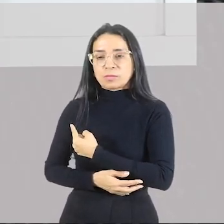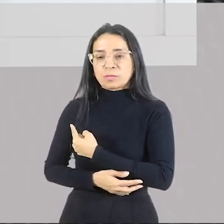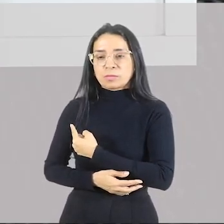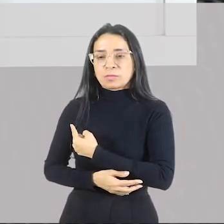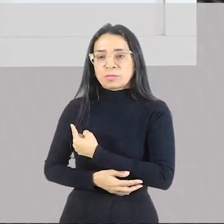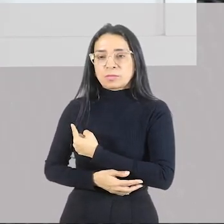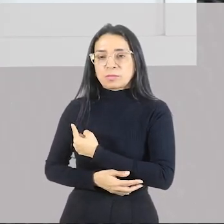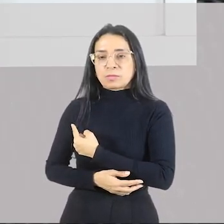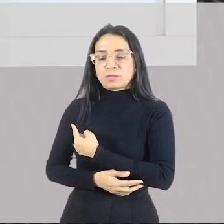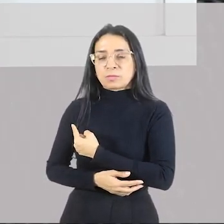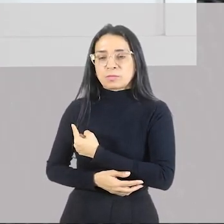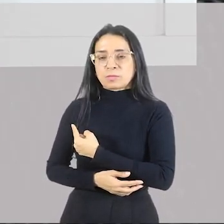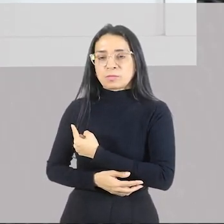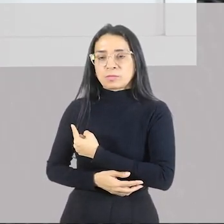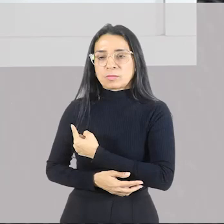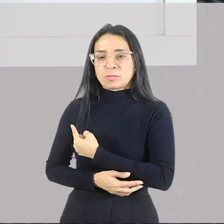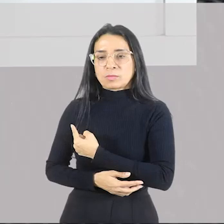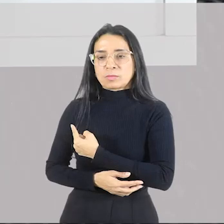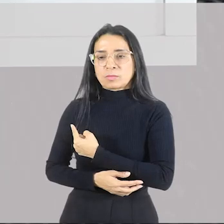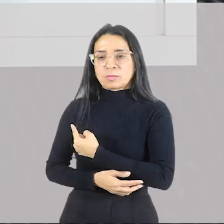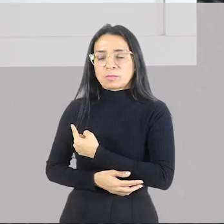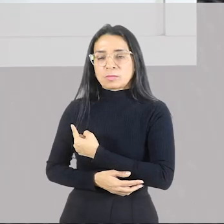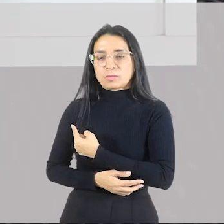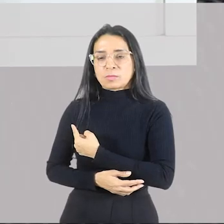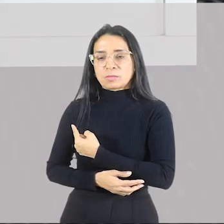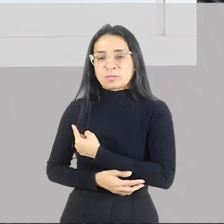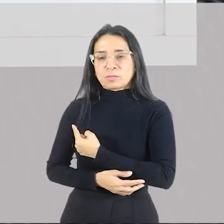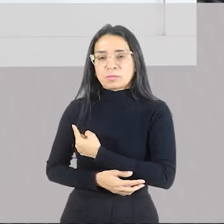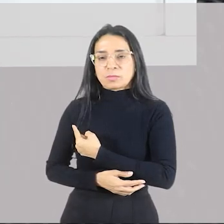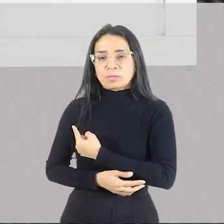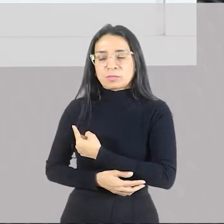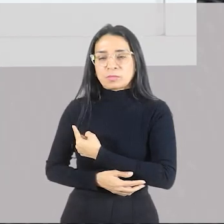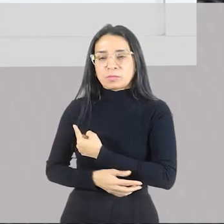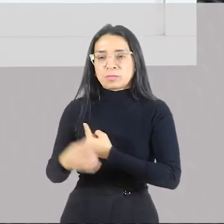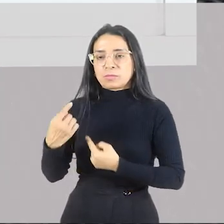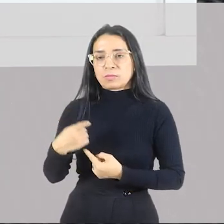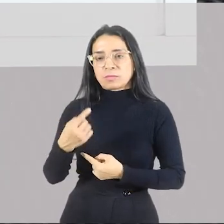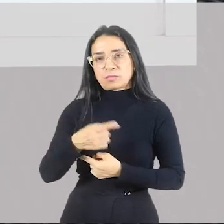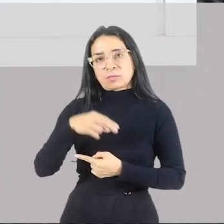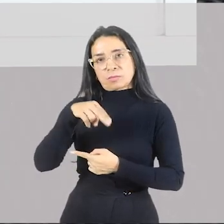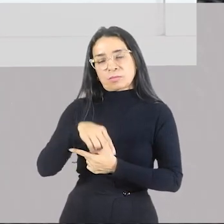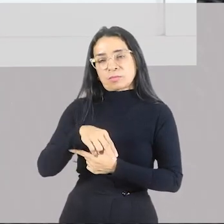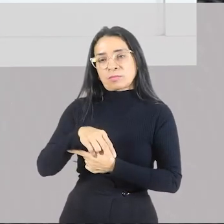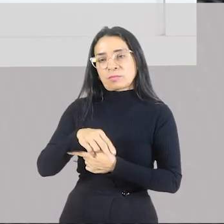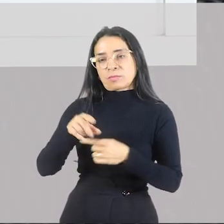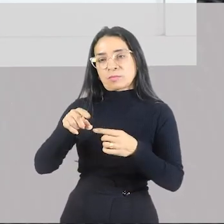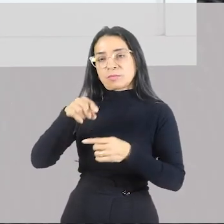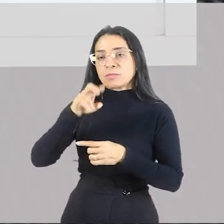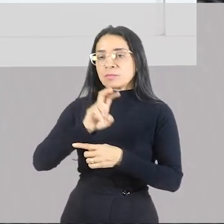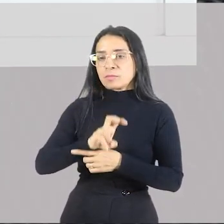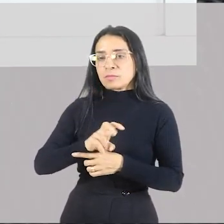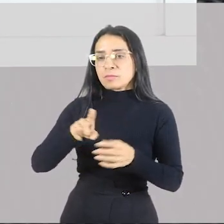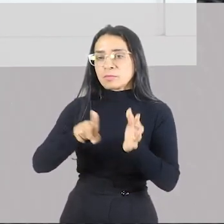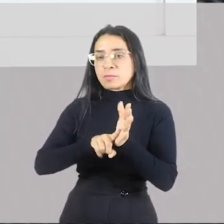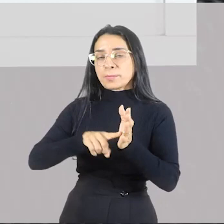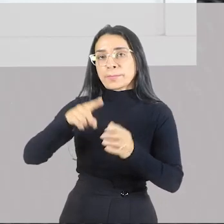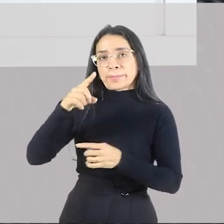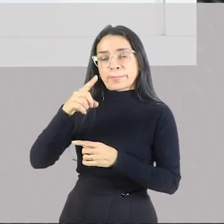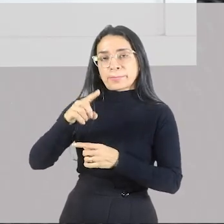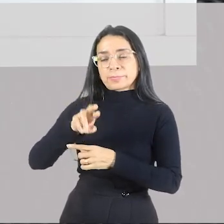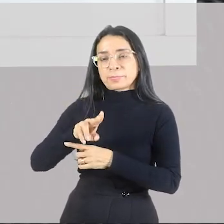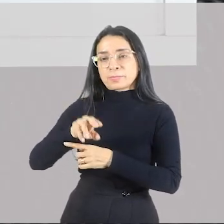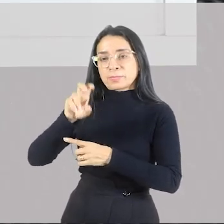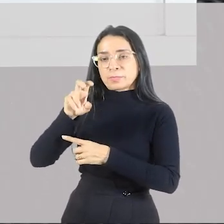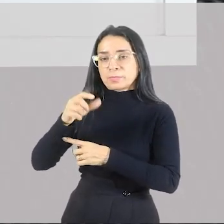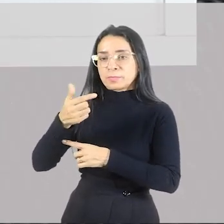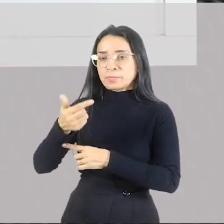dividido por n menos P fatorial. O nosso n é 5 e o nosso P é 2. Tá? Então, o que vai